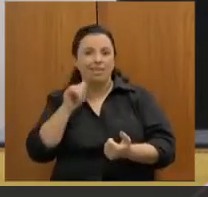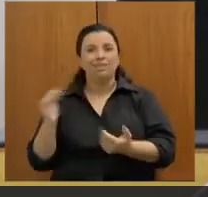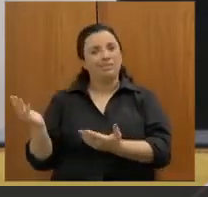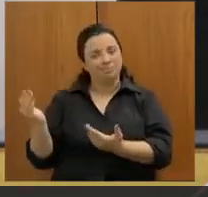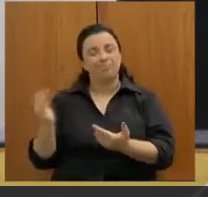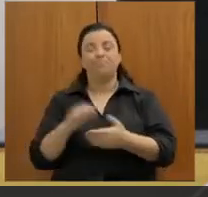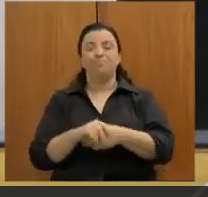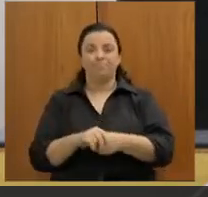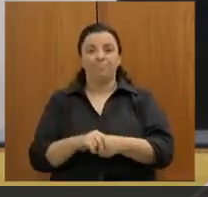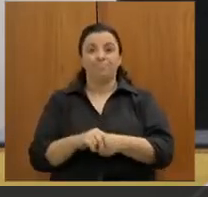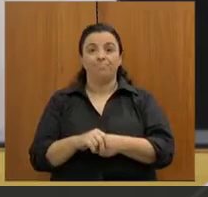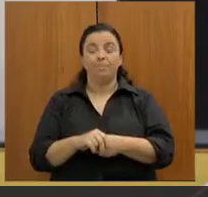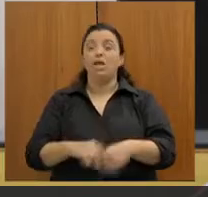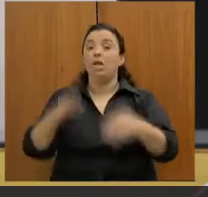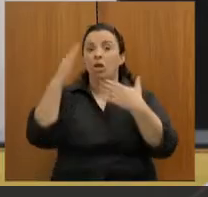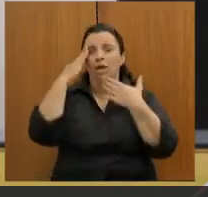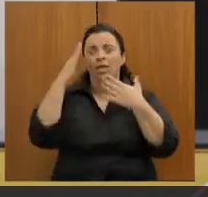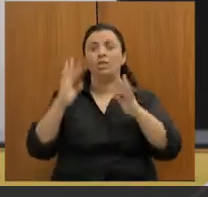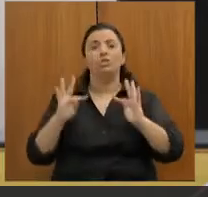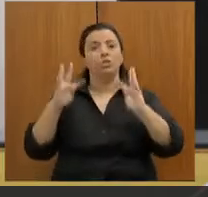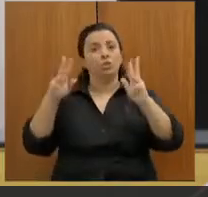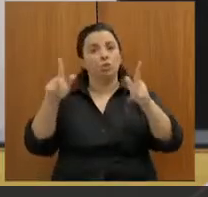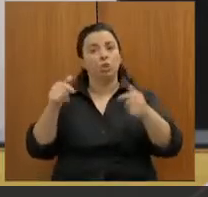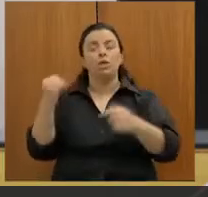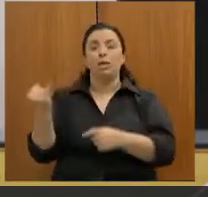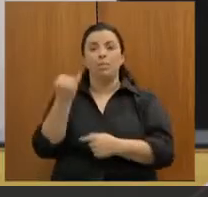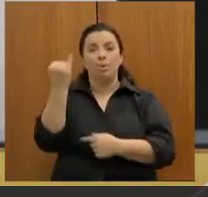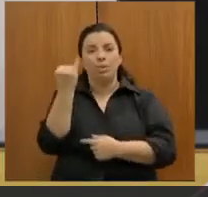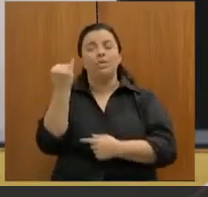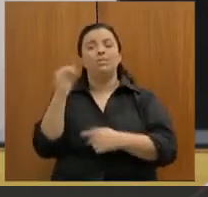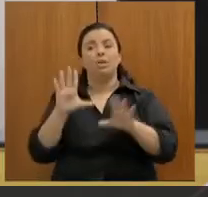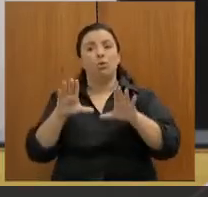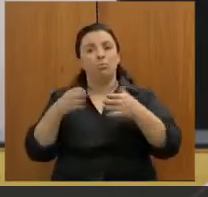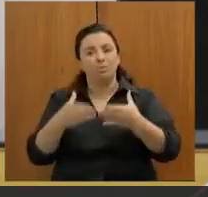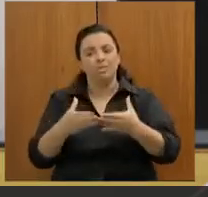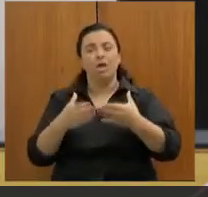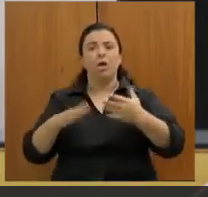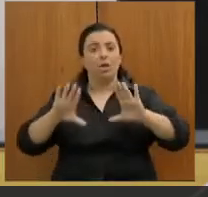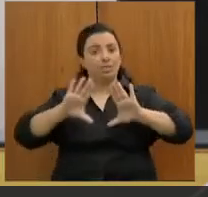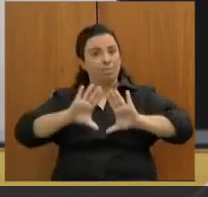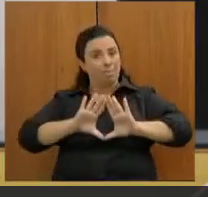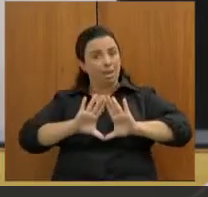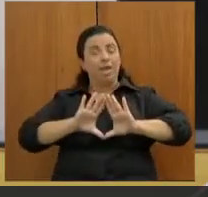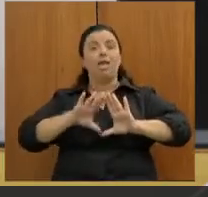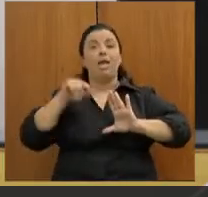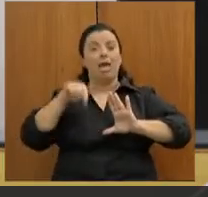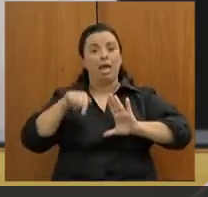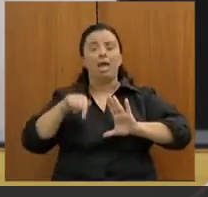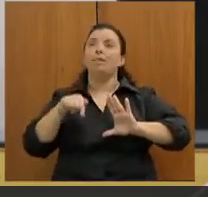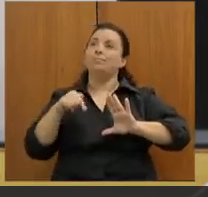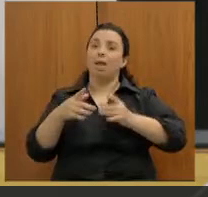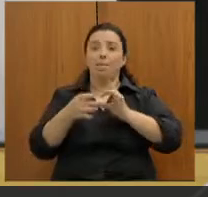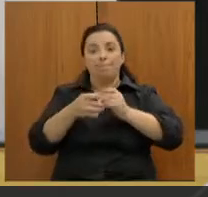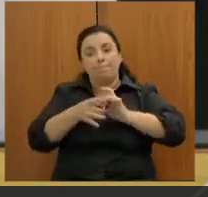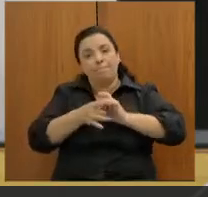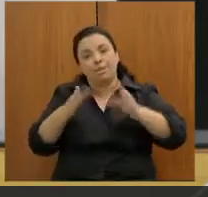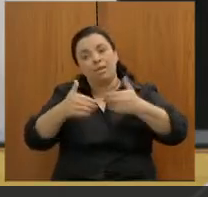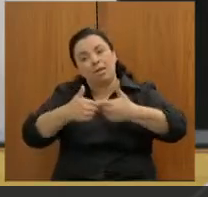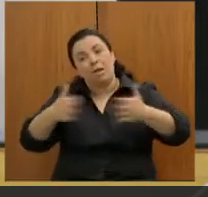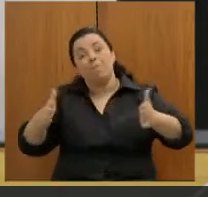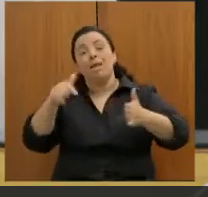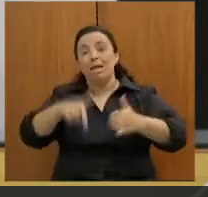a relevância da comissão e da Assembleia pautarem esse debate aqui na casa